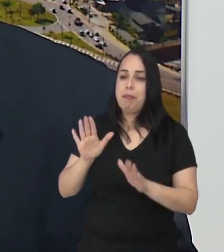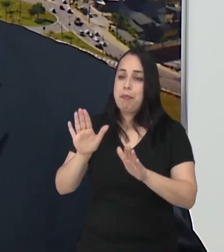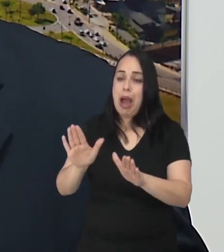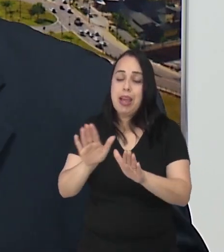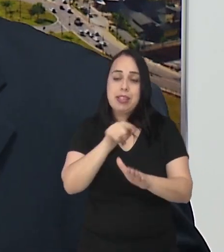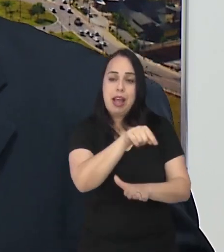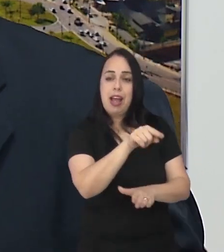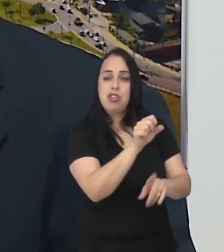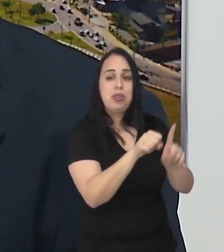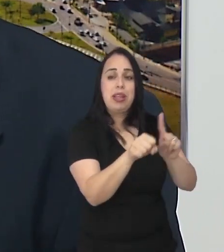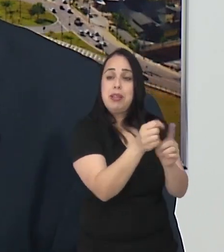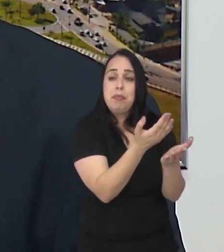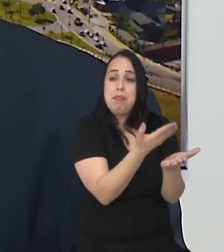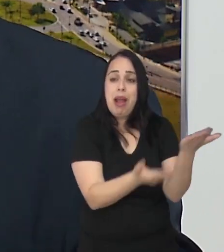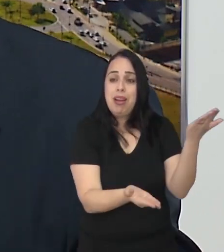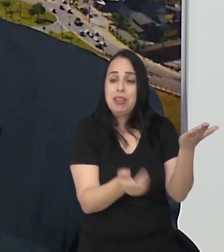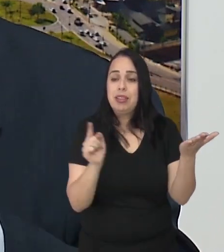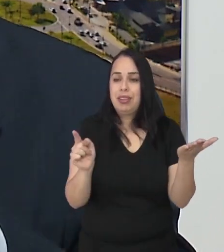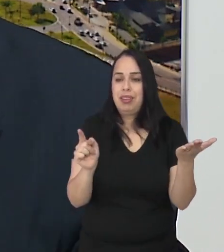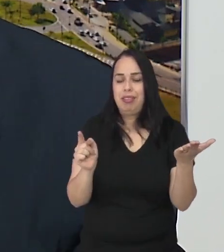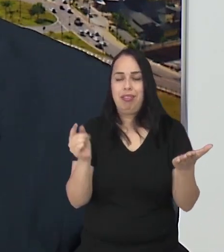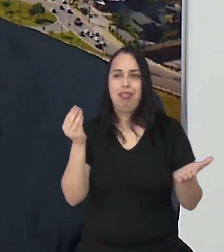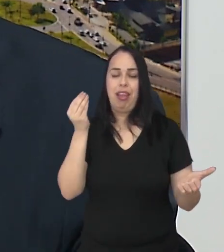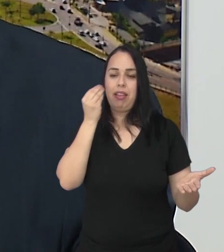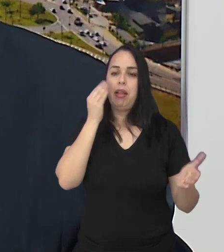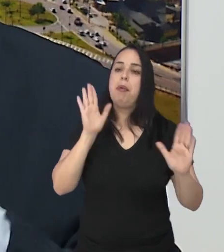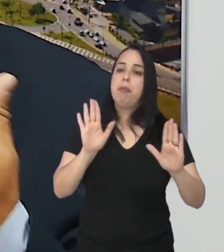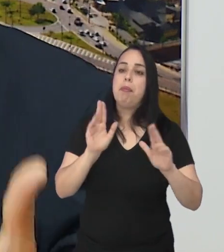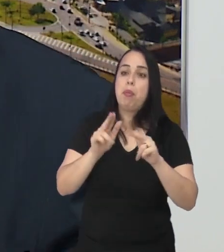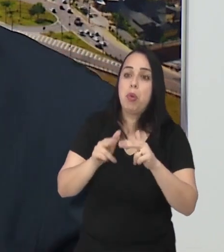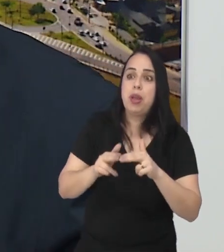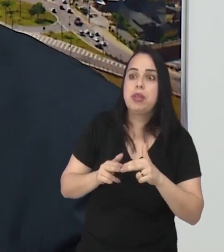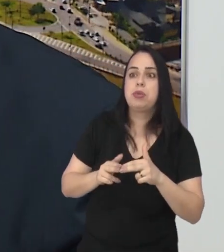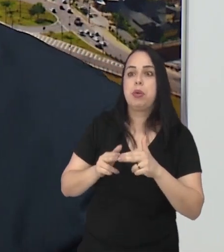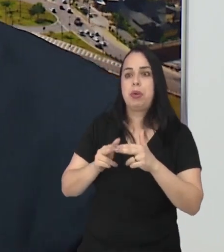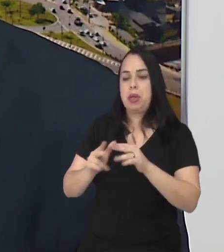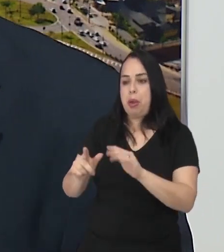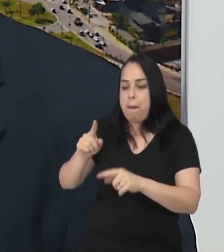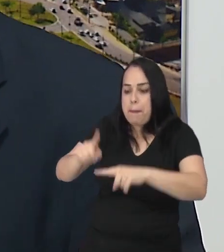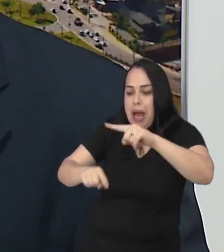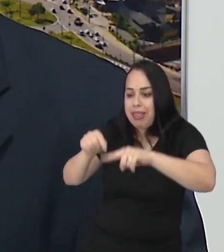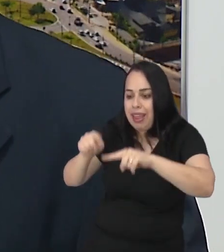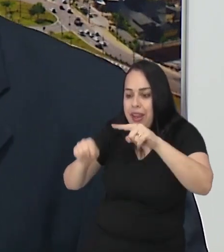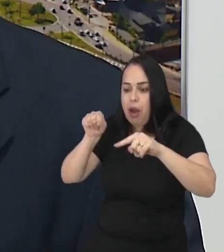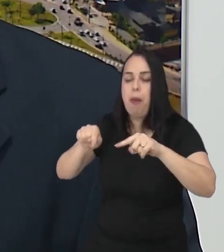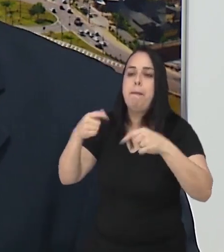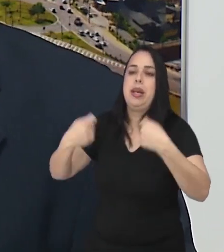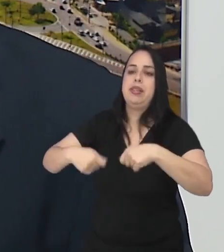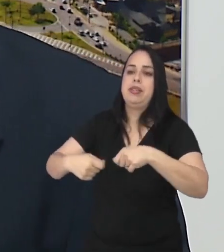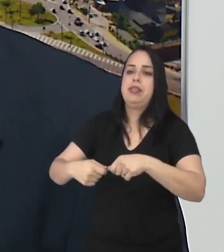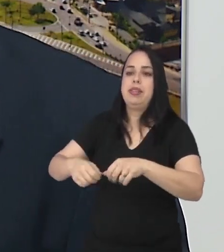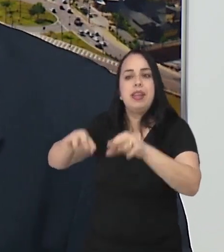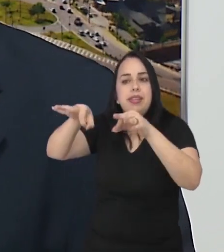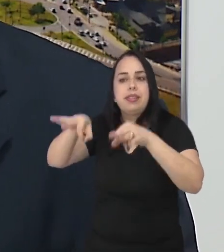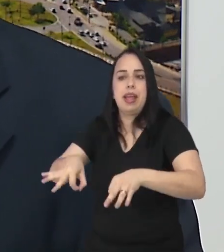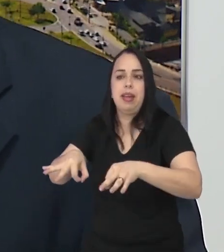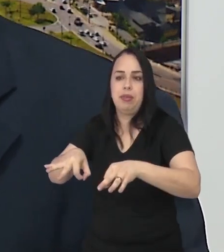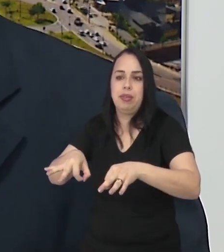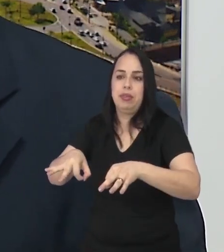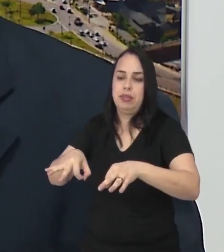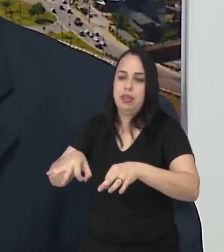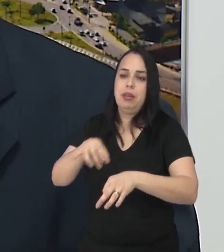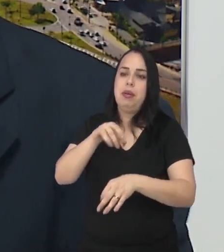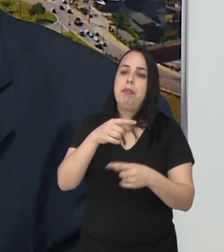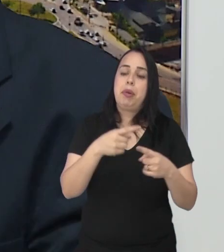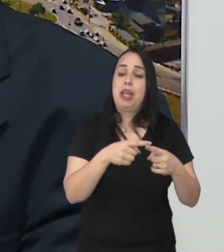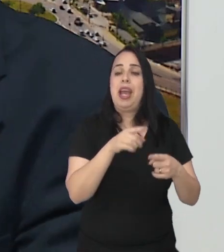sociedade perde com tudo isso aí. Então, as pessoas que não têm o seu produto bem aferido, não levam para casa a quantidade de produto que ela